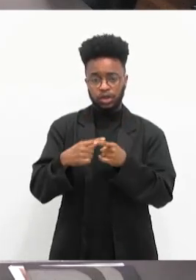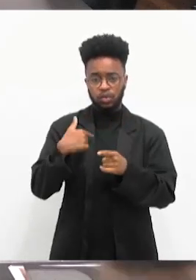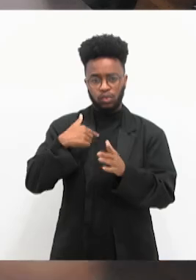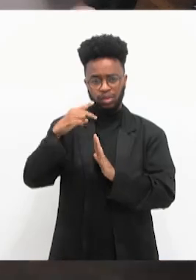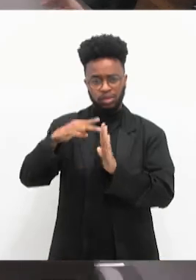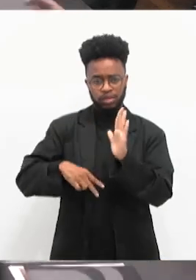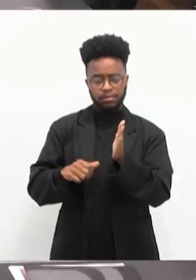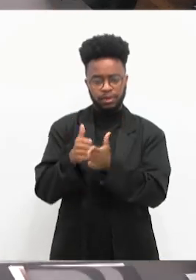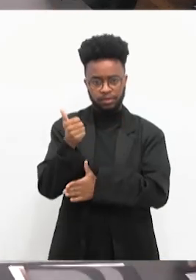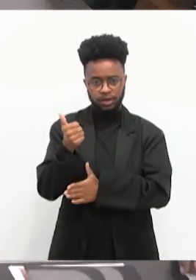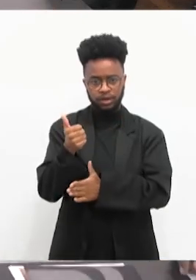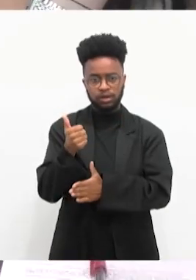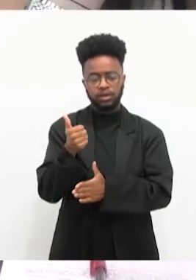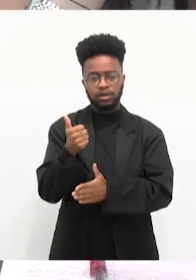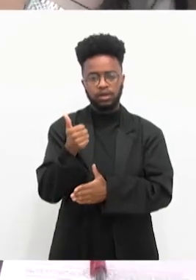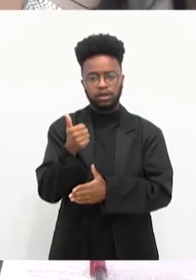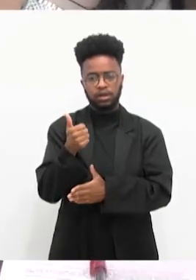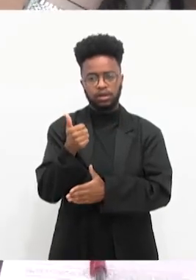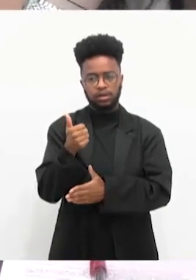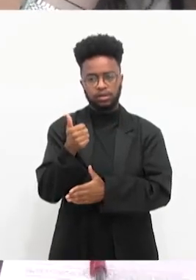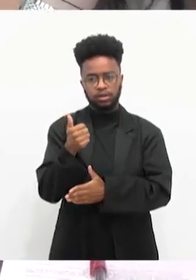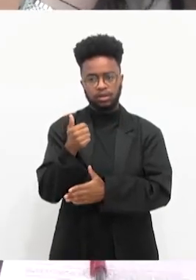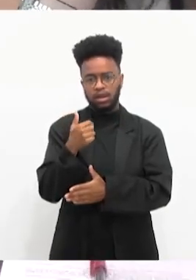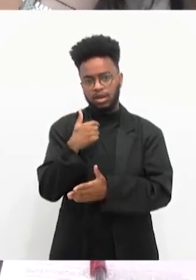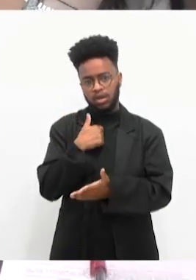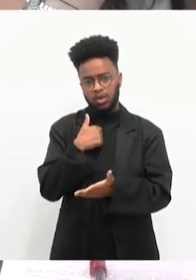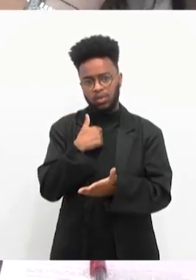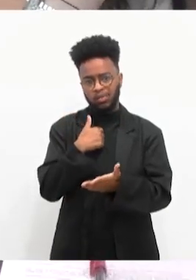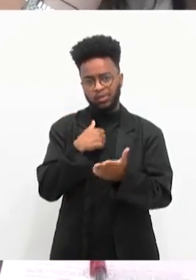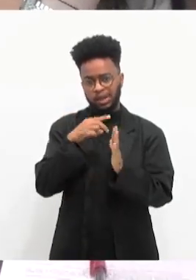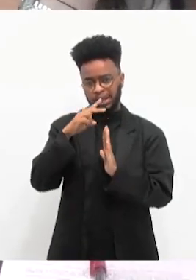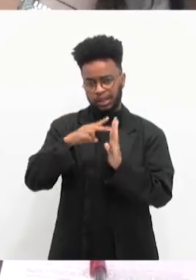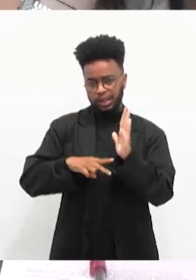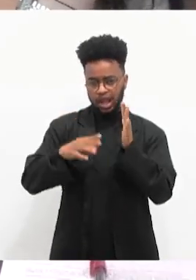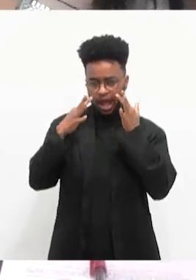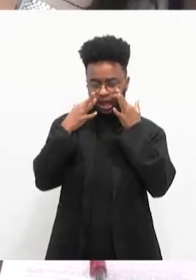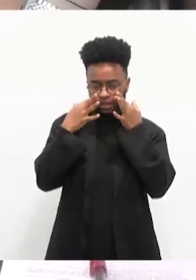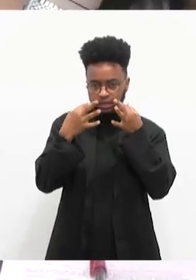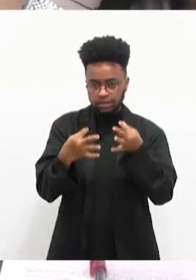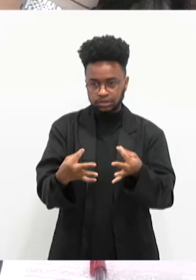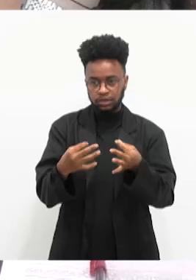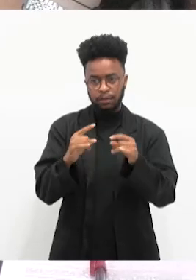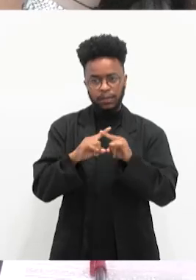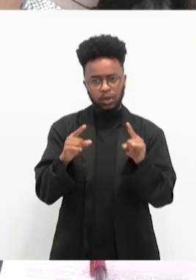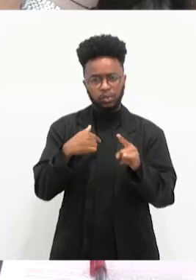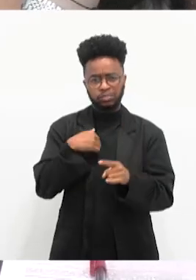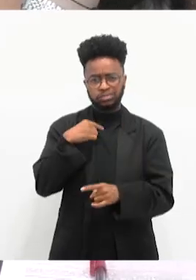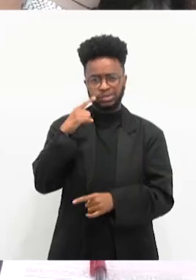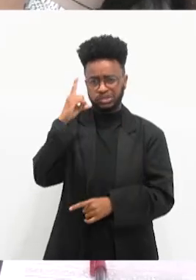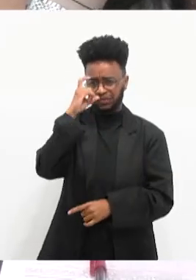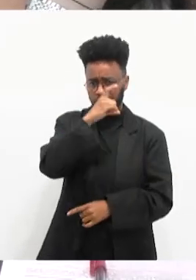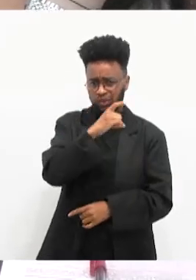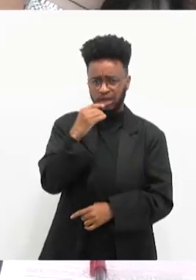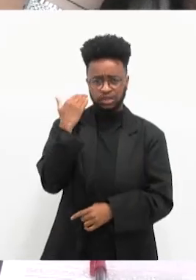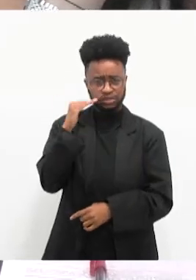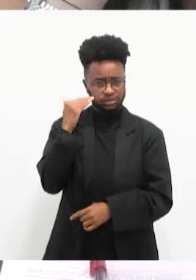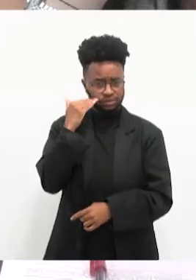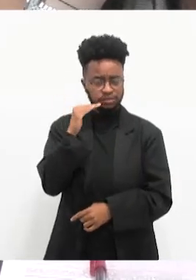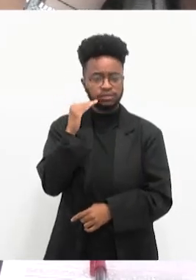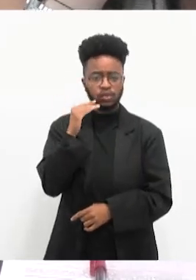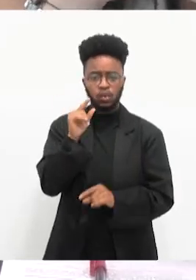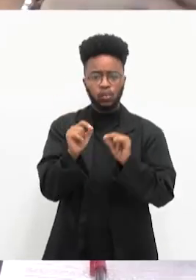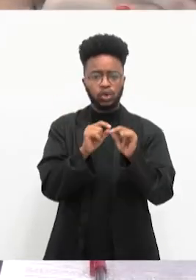fiz, embora a leitura tenha sido feita com muita atenção, eu tive muita dificuldade de compreender, né,